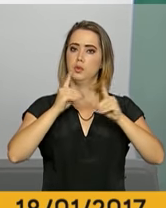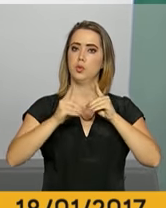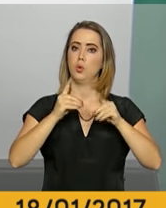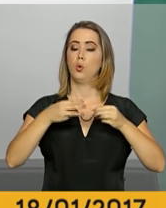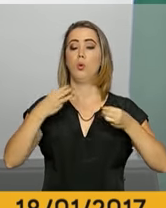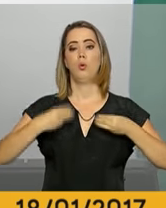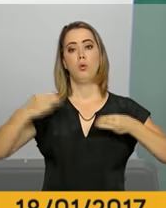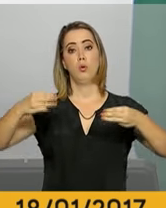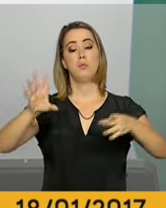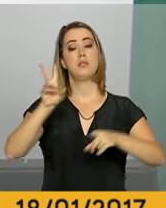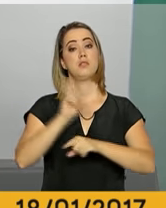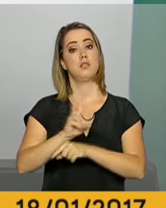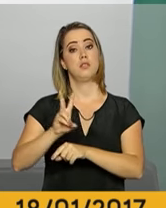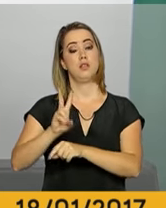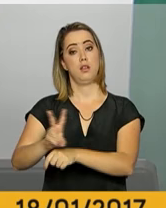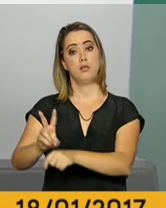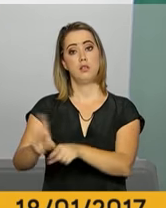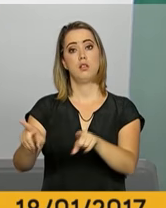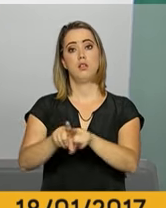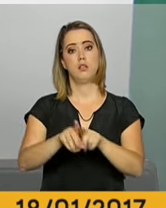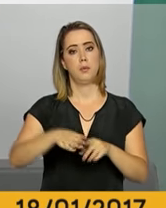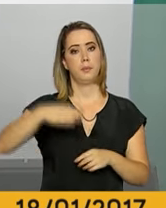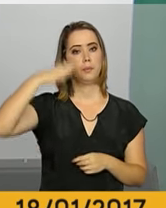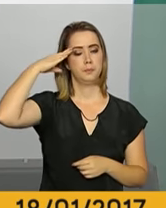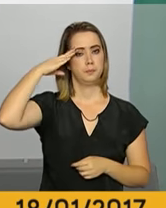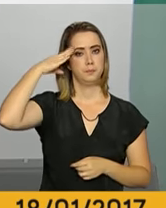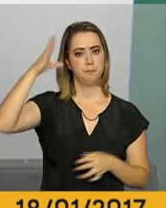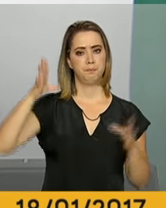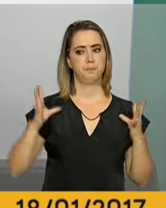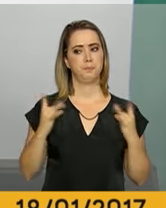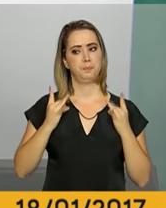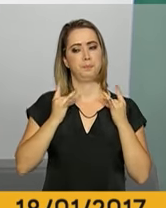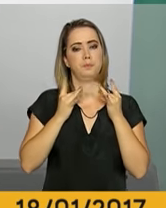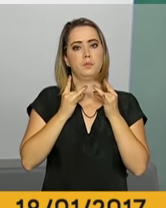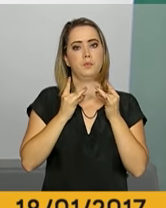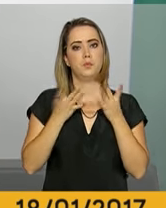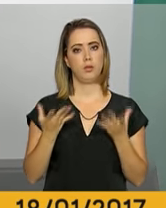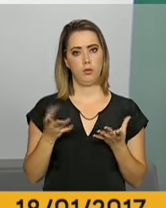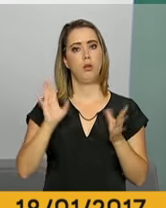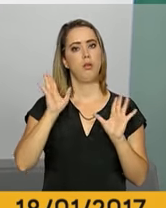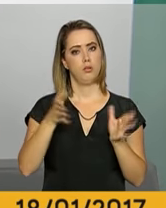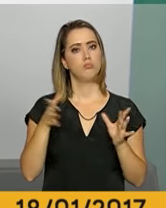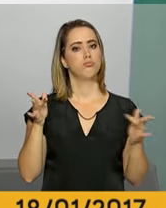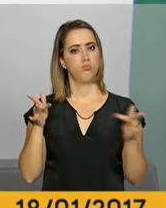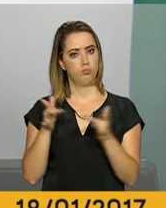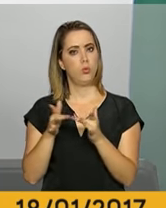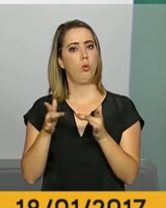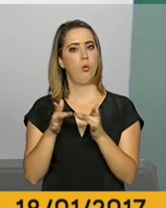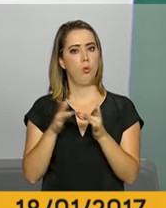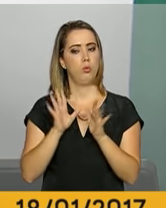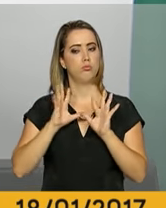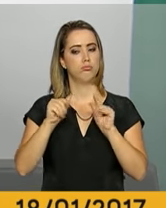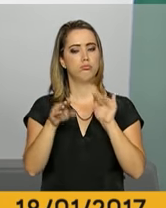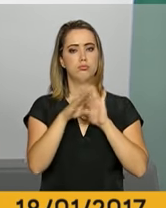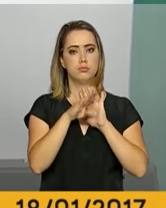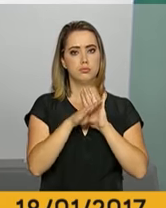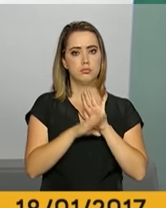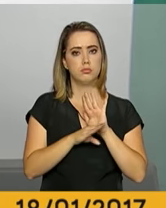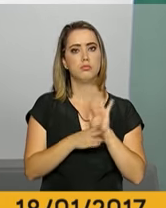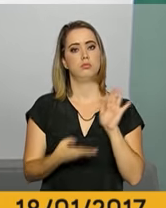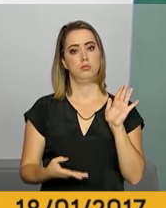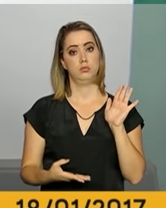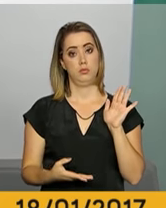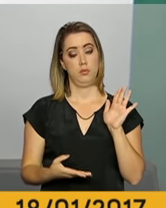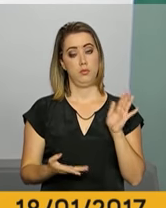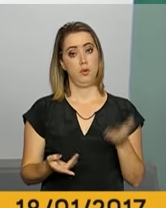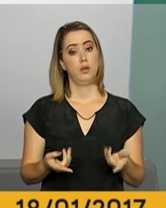dialogar com os comandantes das Forças Armadas, que imediatamente aderiram a esse planejamento. E reitero